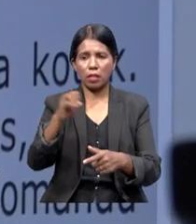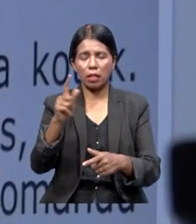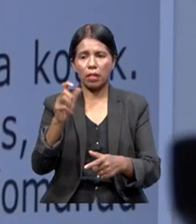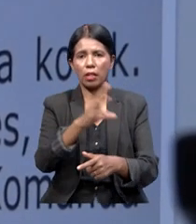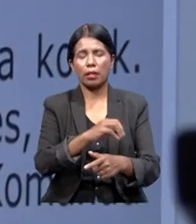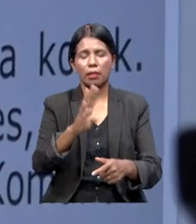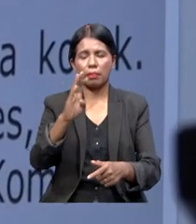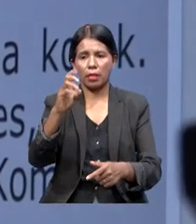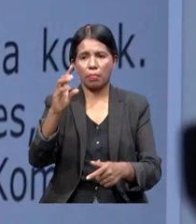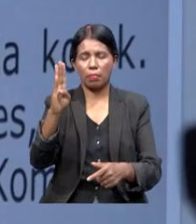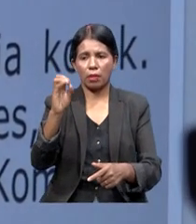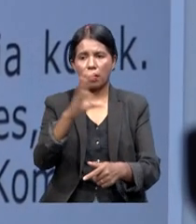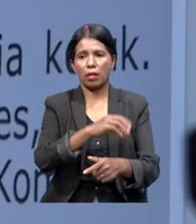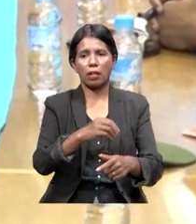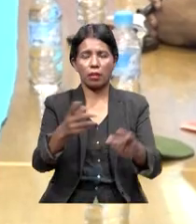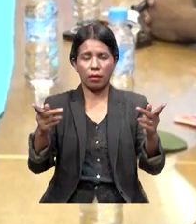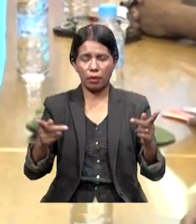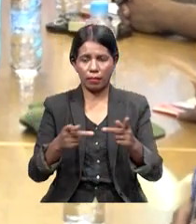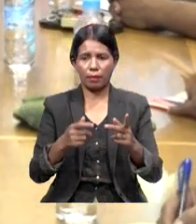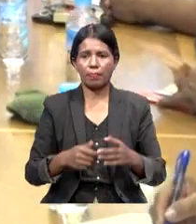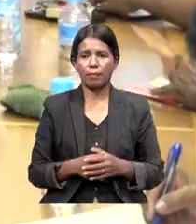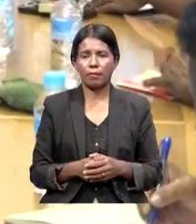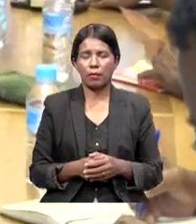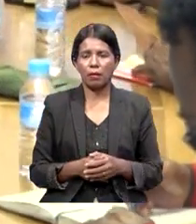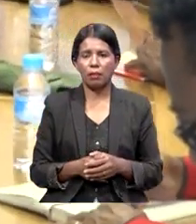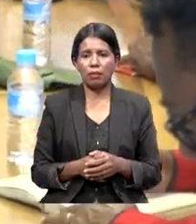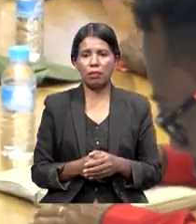Brimap Campumbaru, no Quartel Geral, Zemendes Jacinto Fuca, Ziemen.